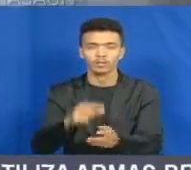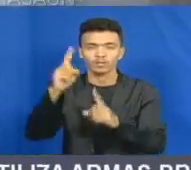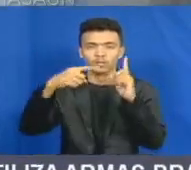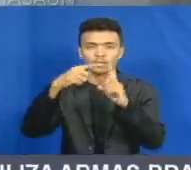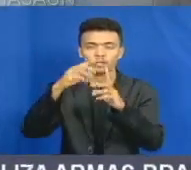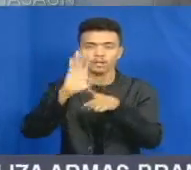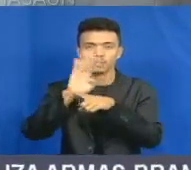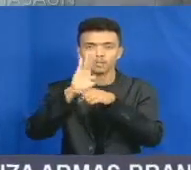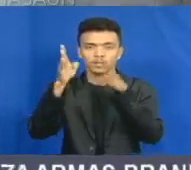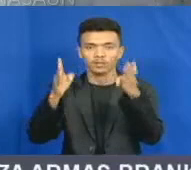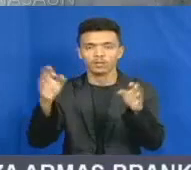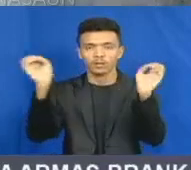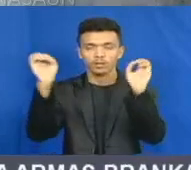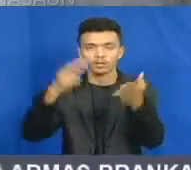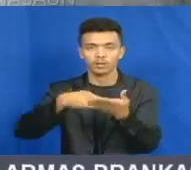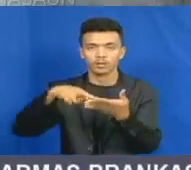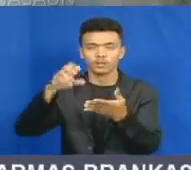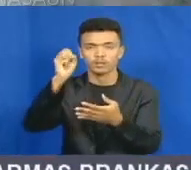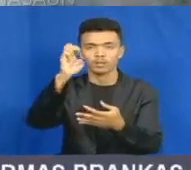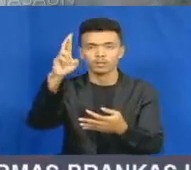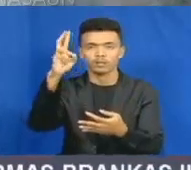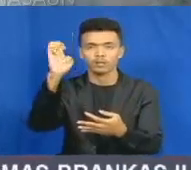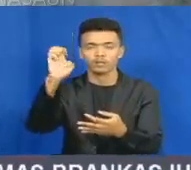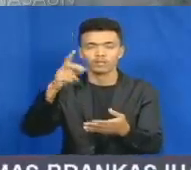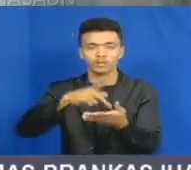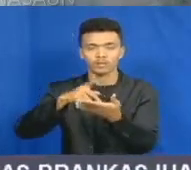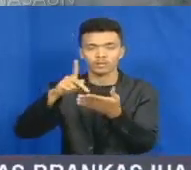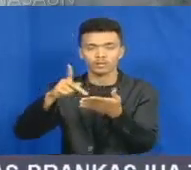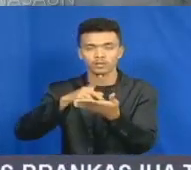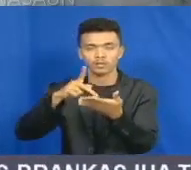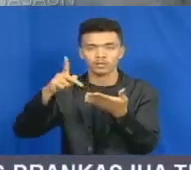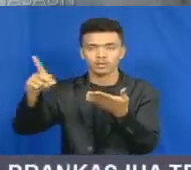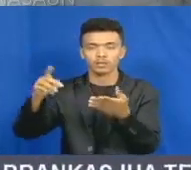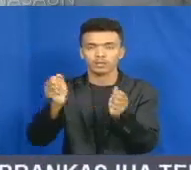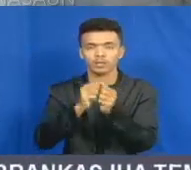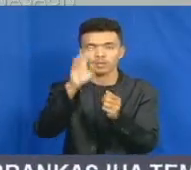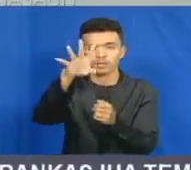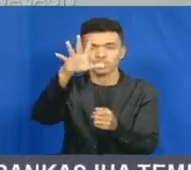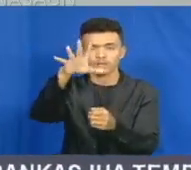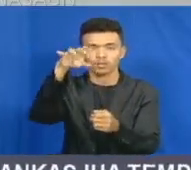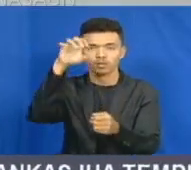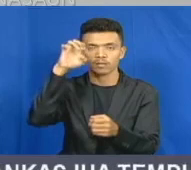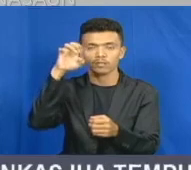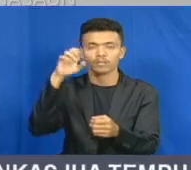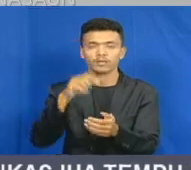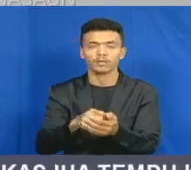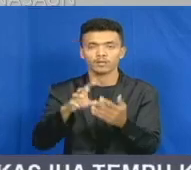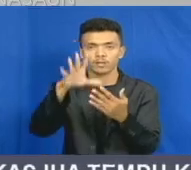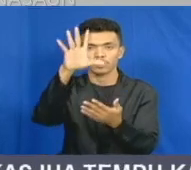negociante la ir a licença. Serve-se aplica multa mínimo russi dólar americano atos lima, máximo dólar rihum